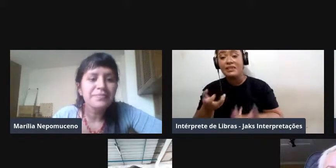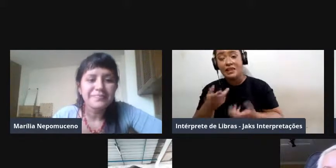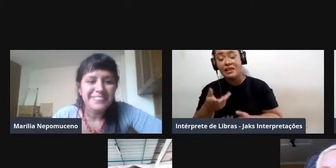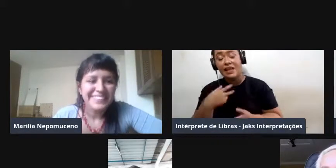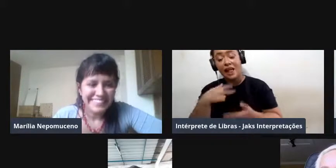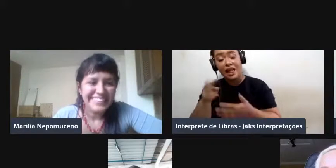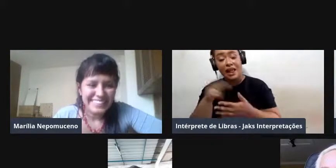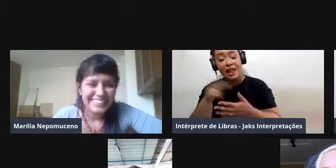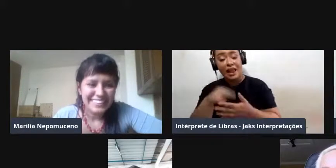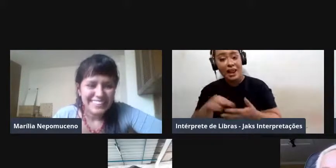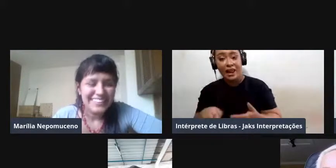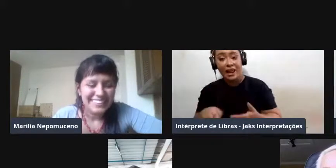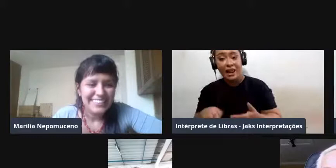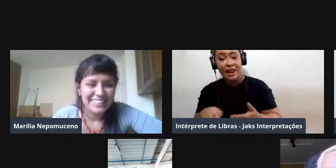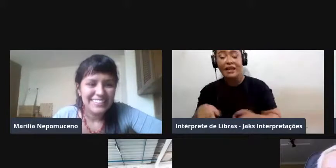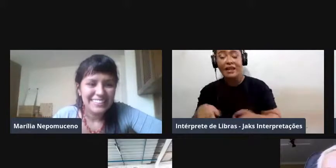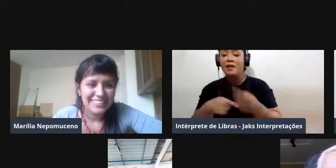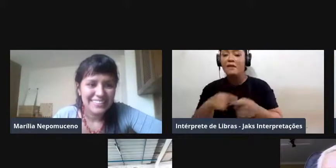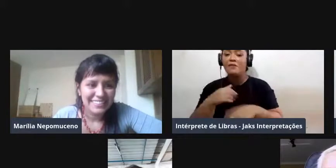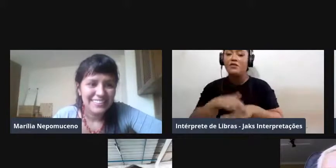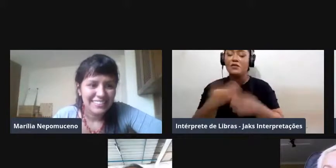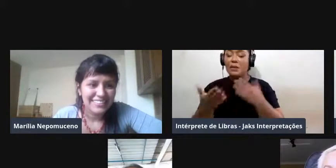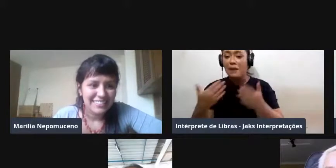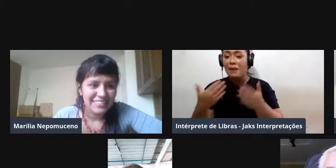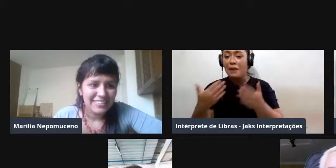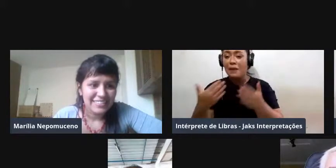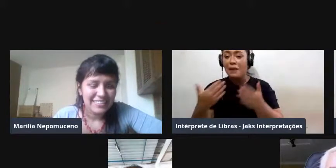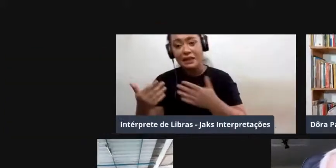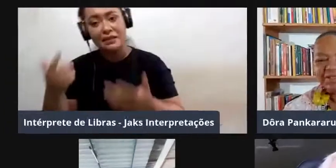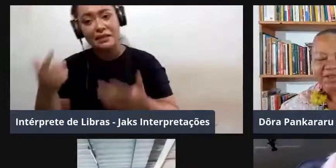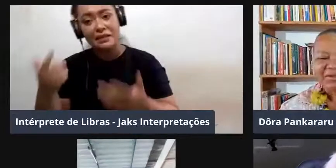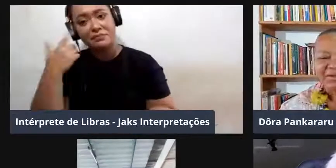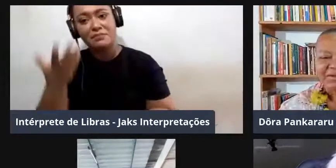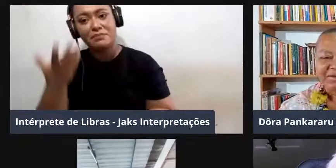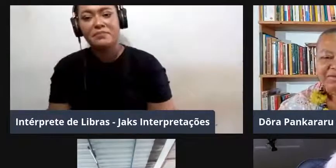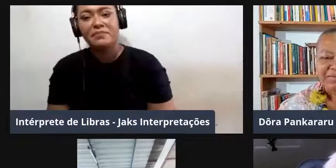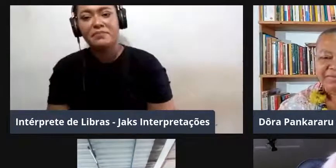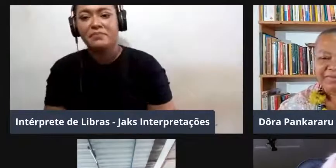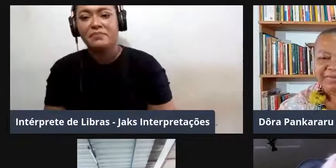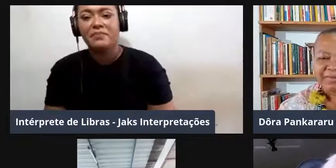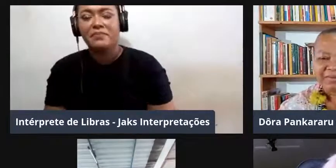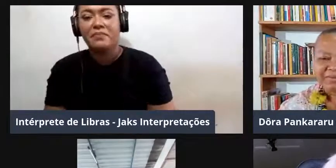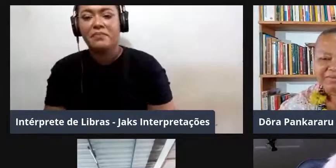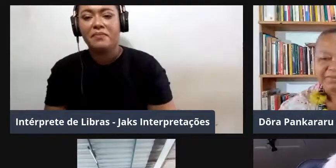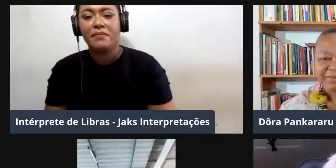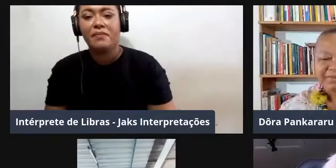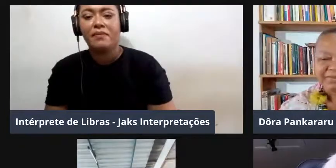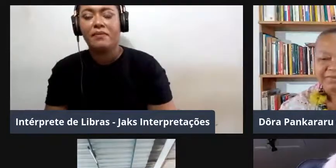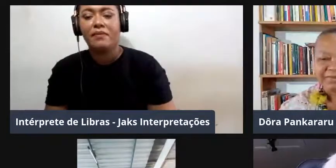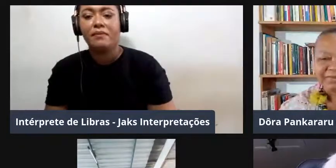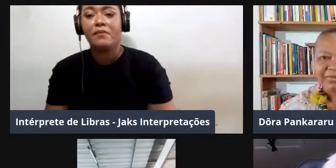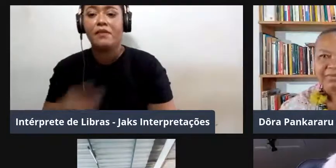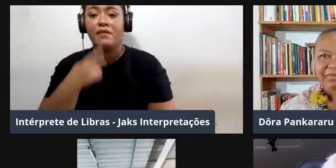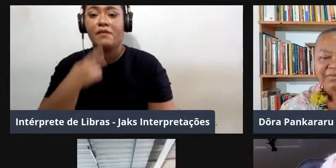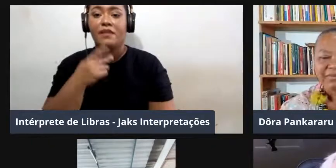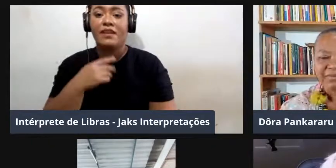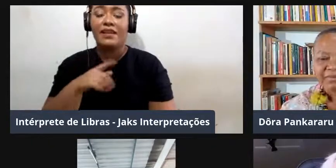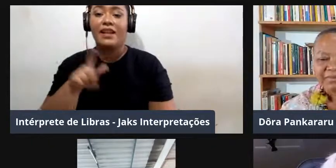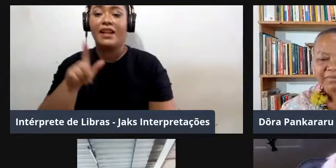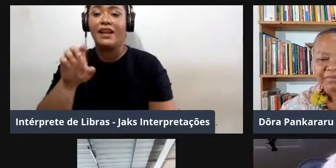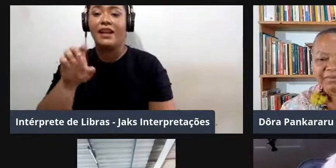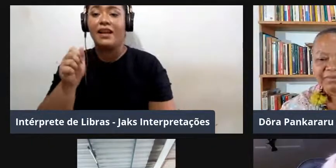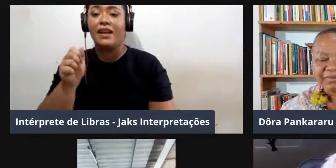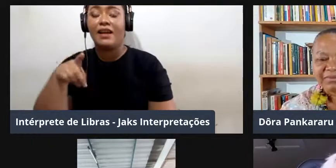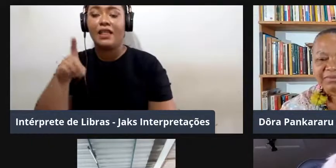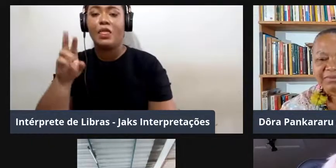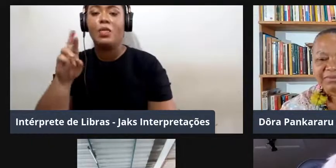Né? Eu vou ler aqui. O Leandro Gomes está dando parabéns a Doris pelo importante trabalho que